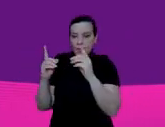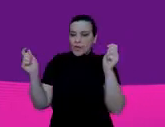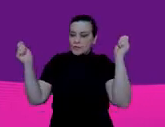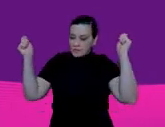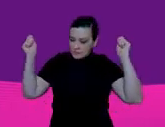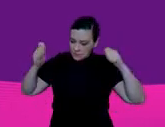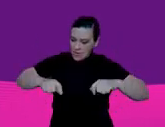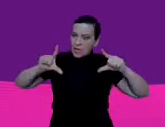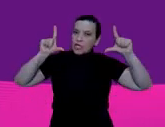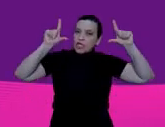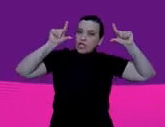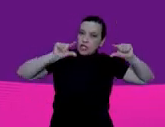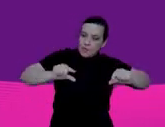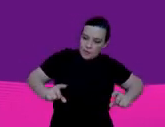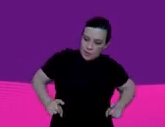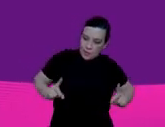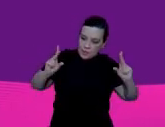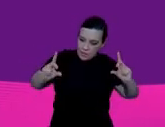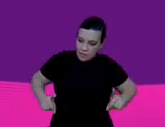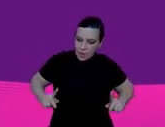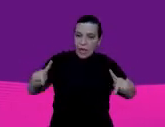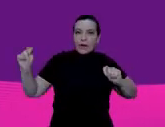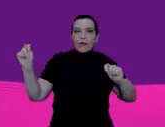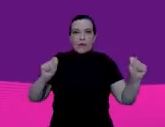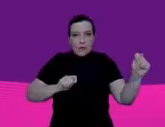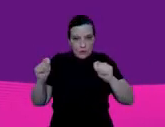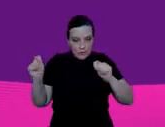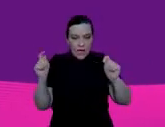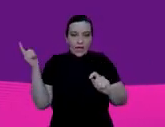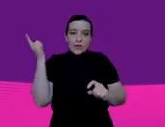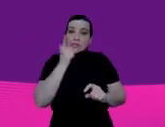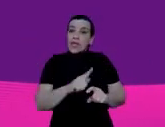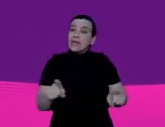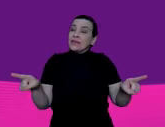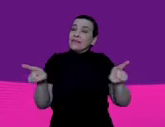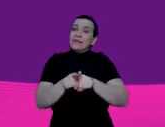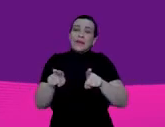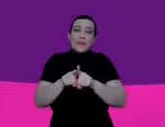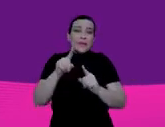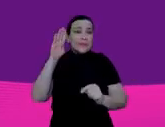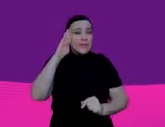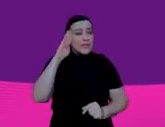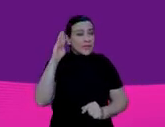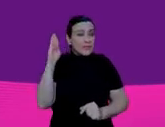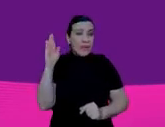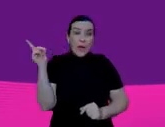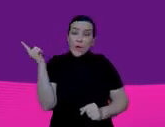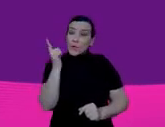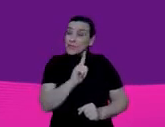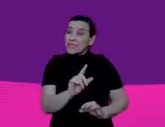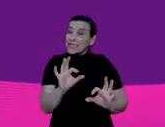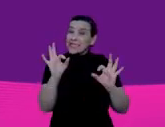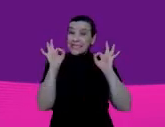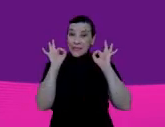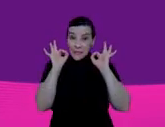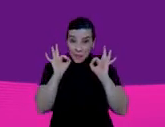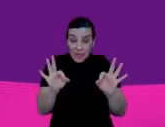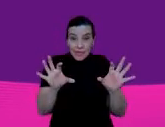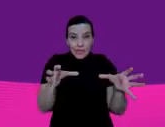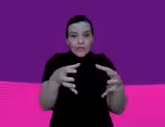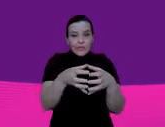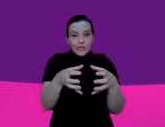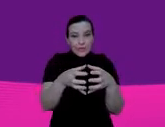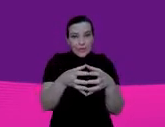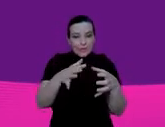menor desperdício de recursos. E, finalmente, a gente só vai conseguir isso se as nossas equipes de ponta